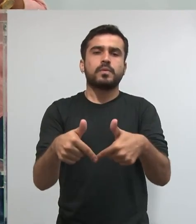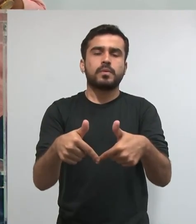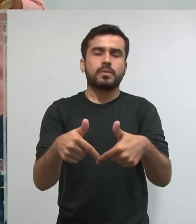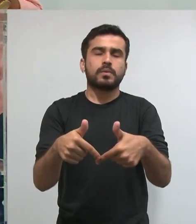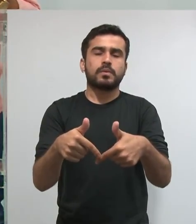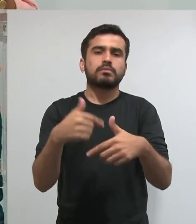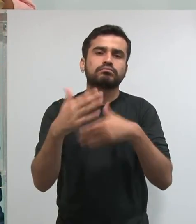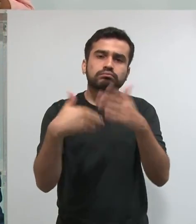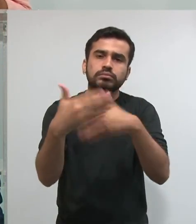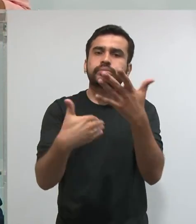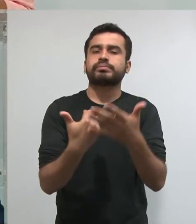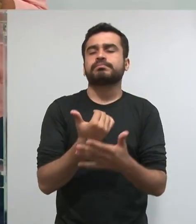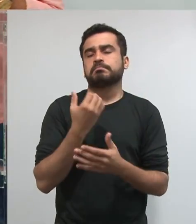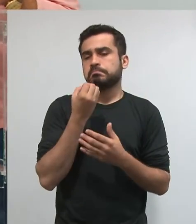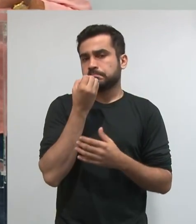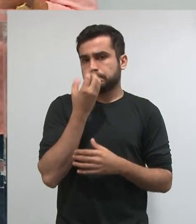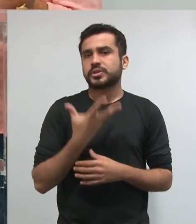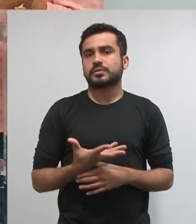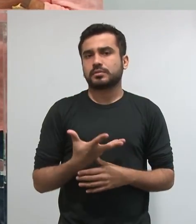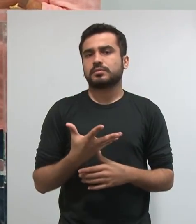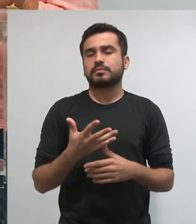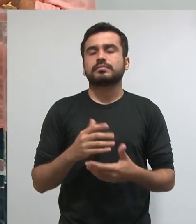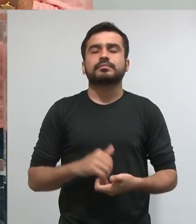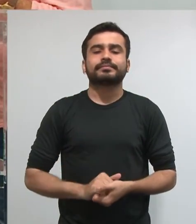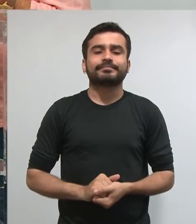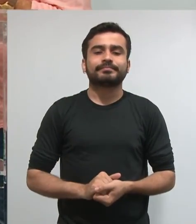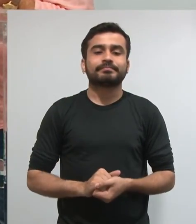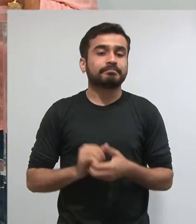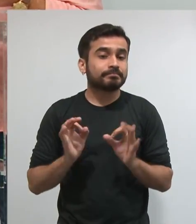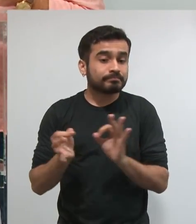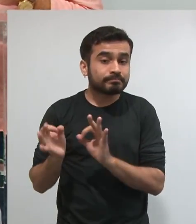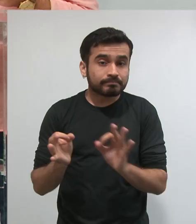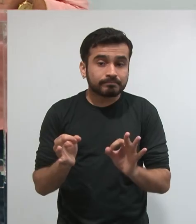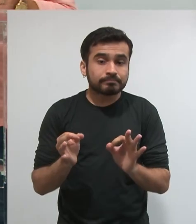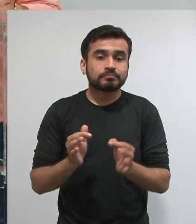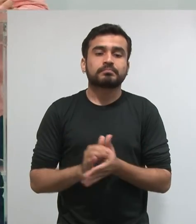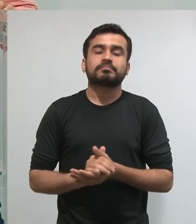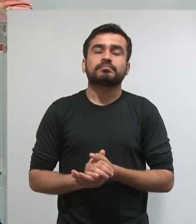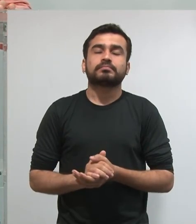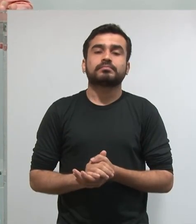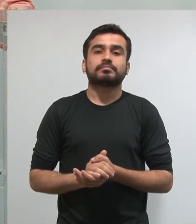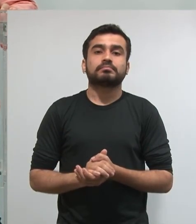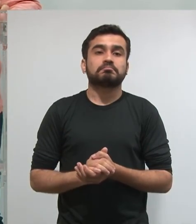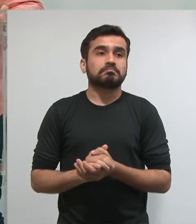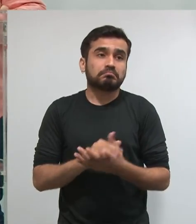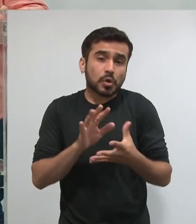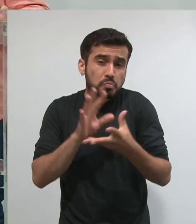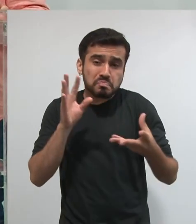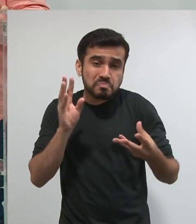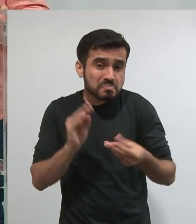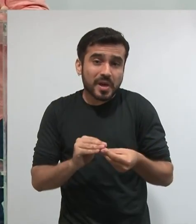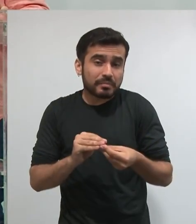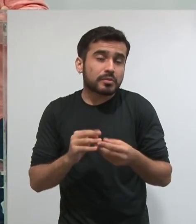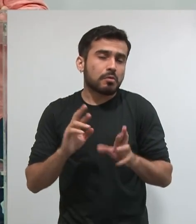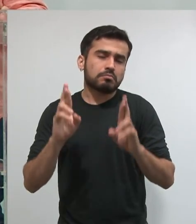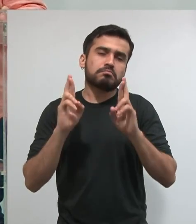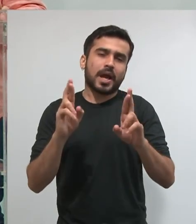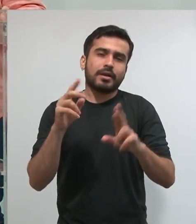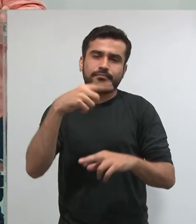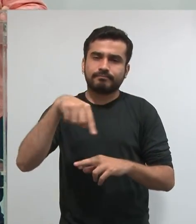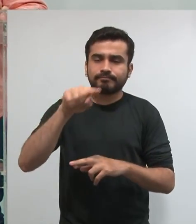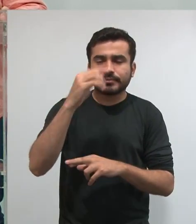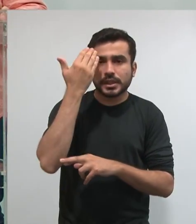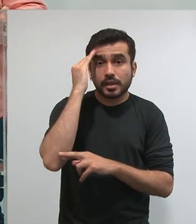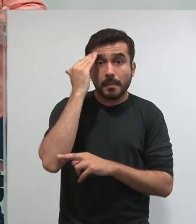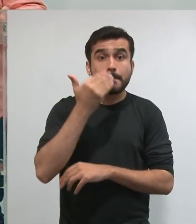o desempenho desejado para a atuação do Estado, certo? Então, é isso. Espero que você tenha compreendido um pouco